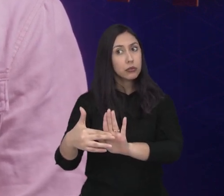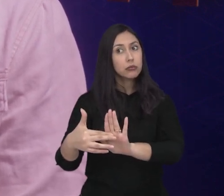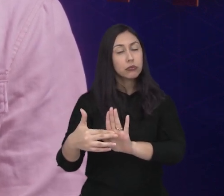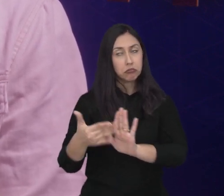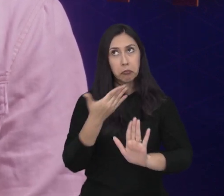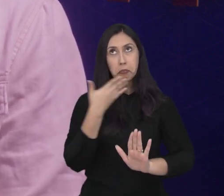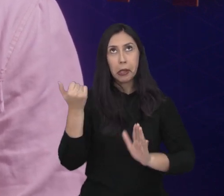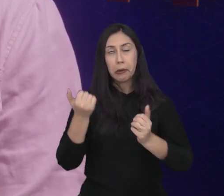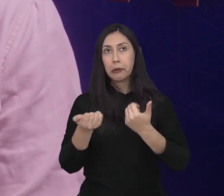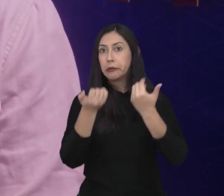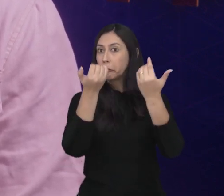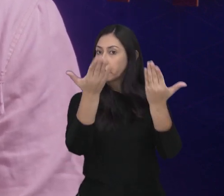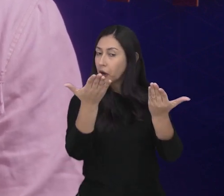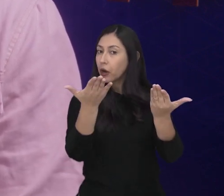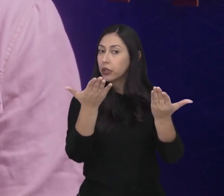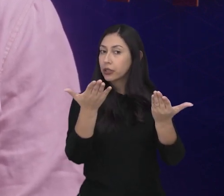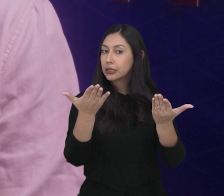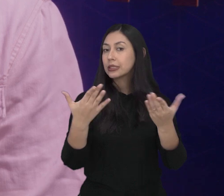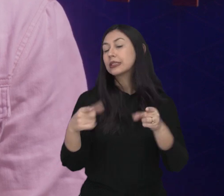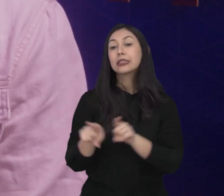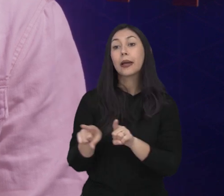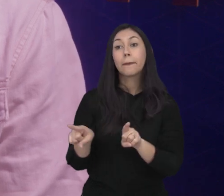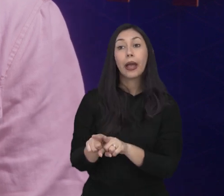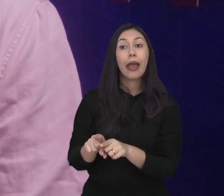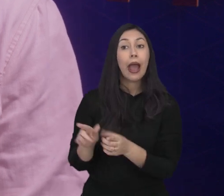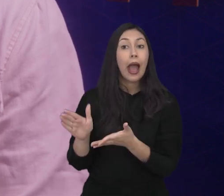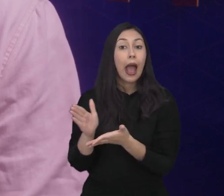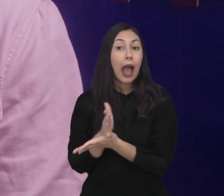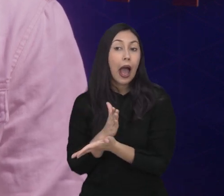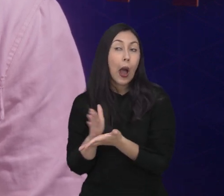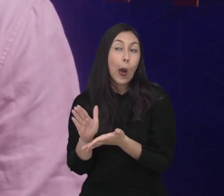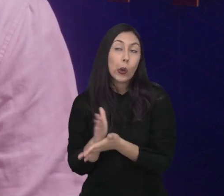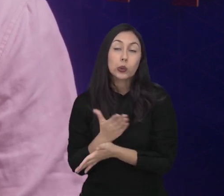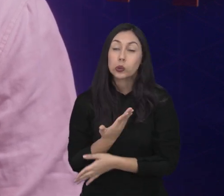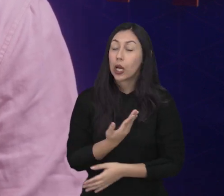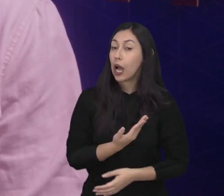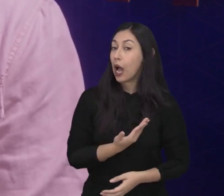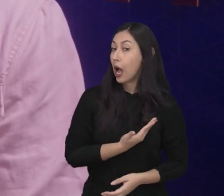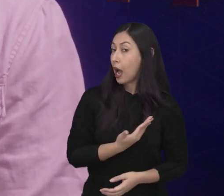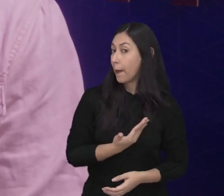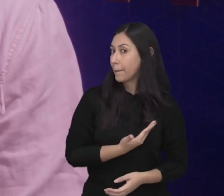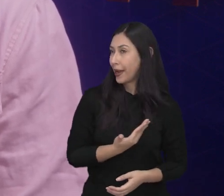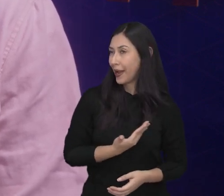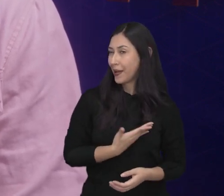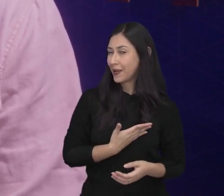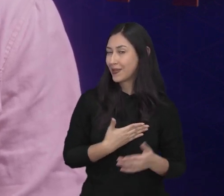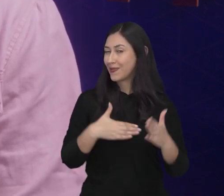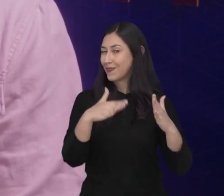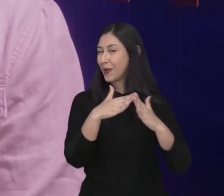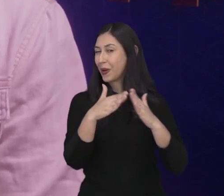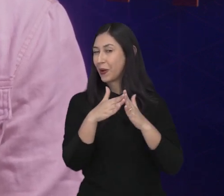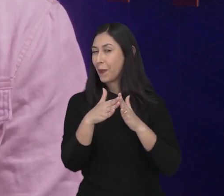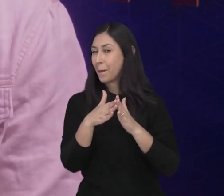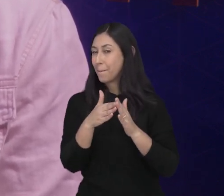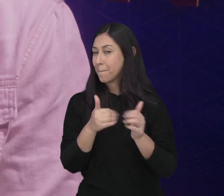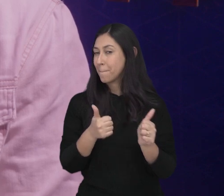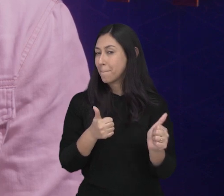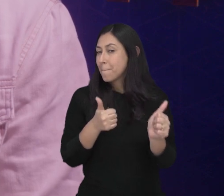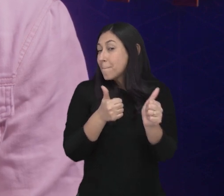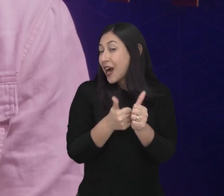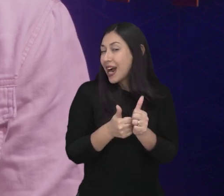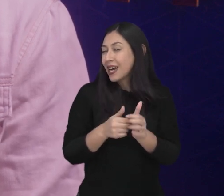que em alguns outros países, sobretudo alguns colegas aqui da nossa América do Sul, né,